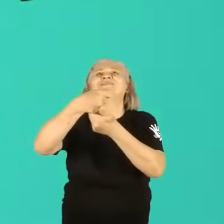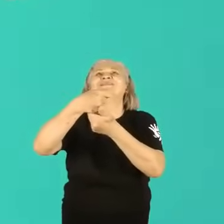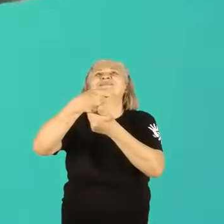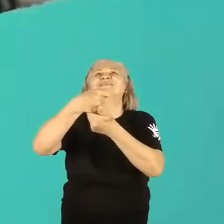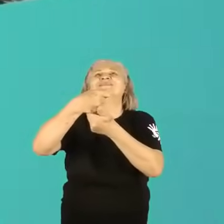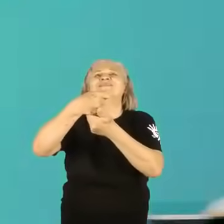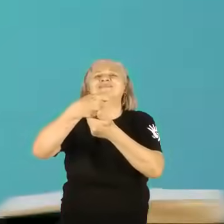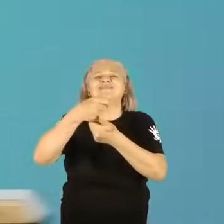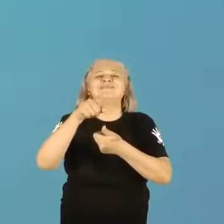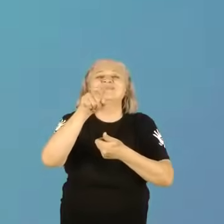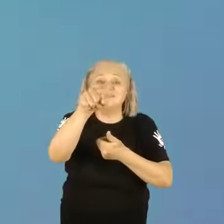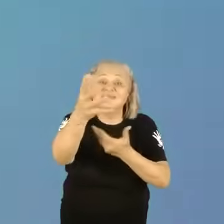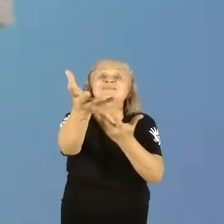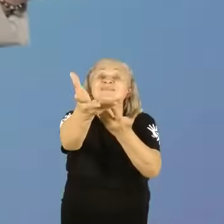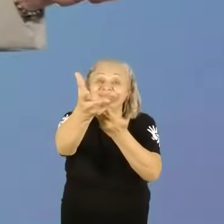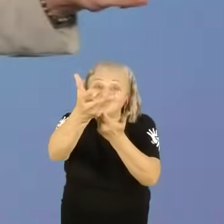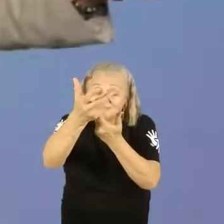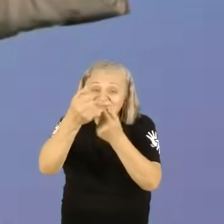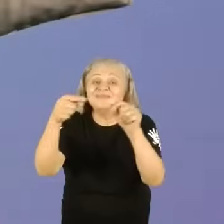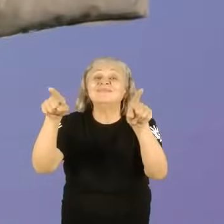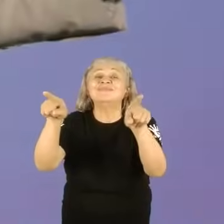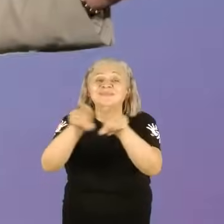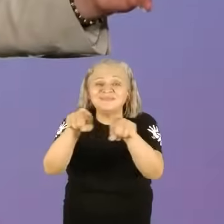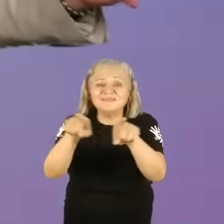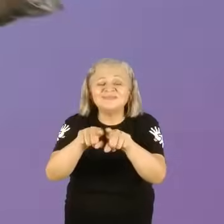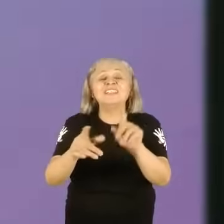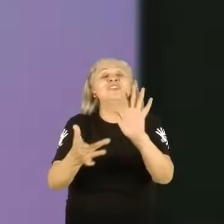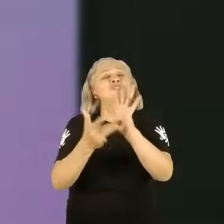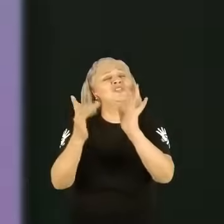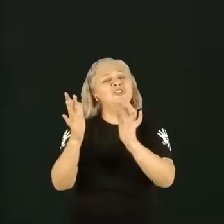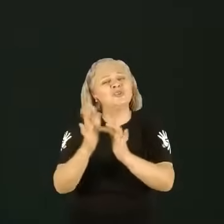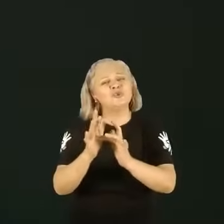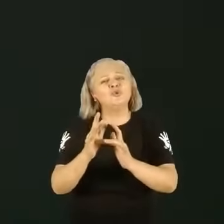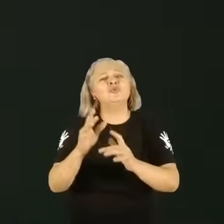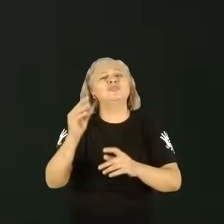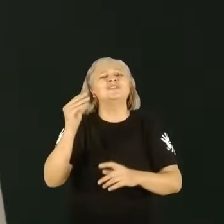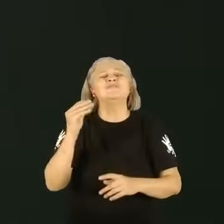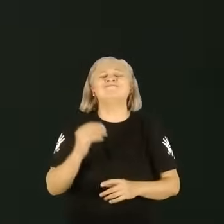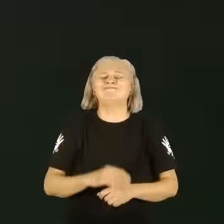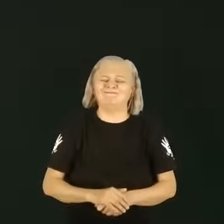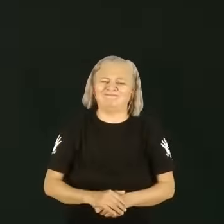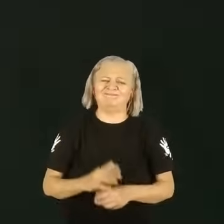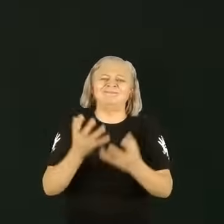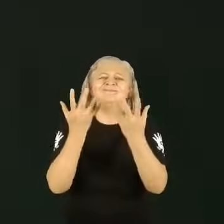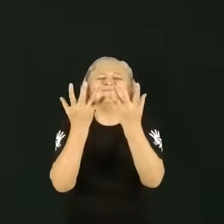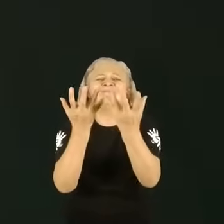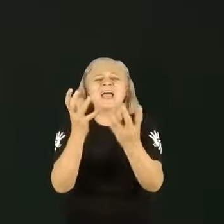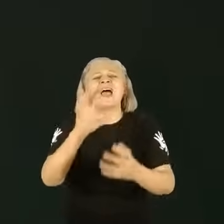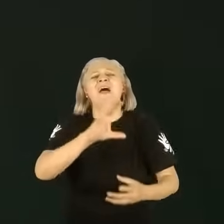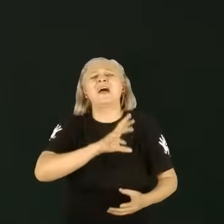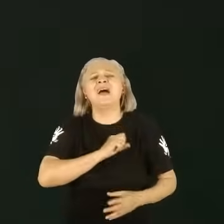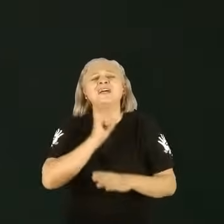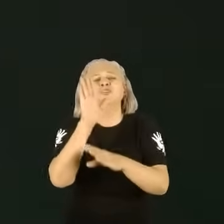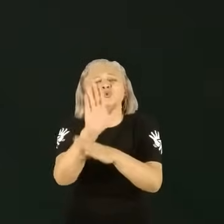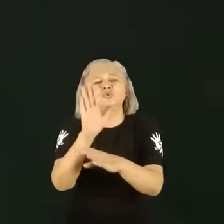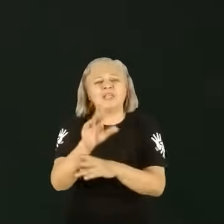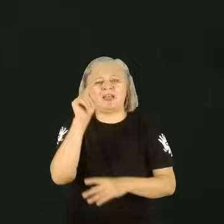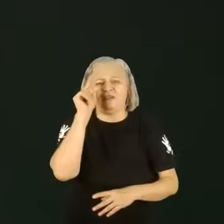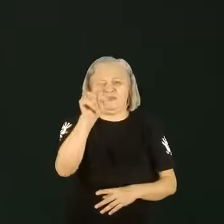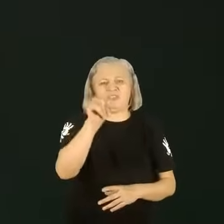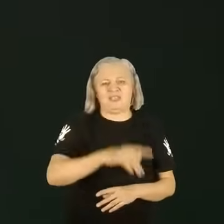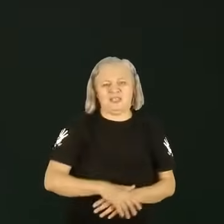o velho cântico que foi gravado já há muitos anos, e aqui só quem dinossauro pentecostal gospel que